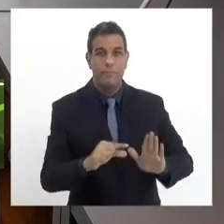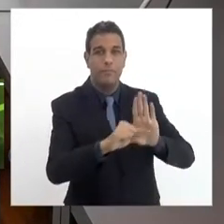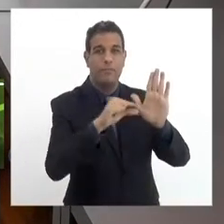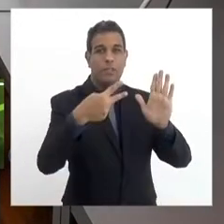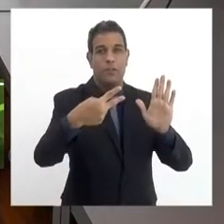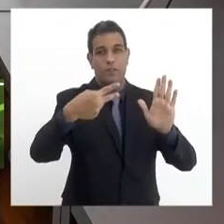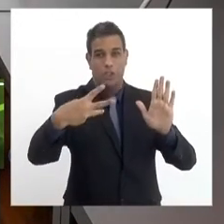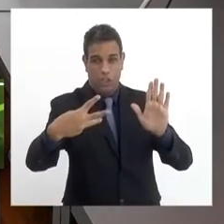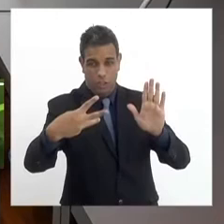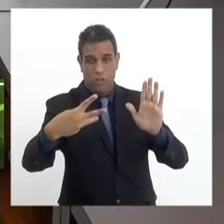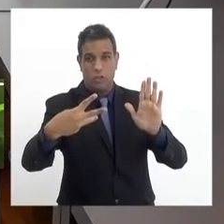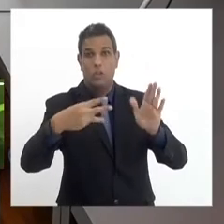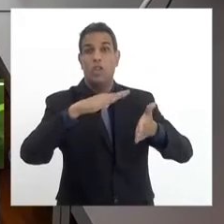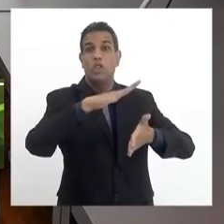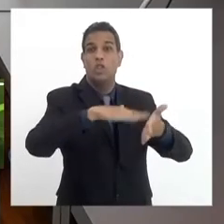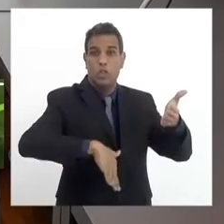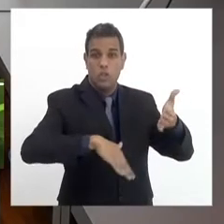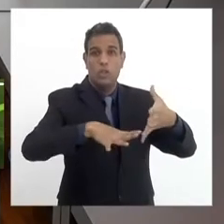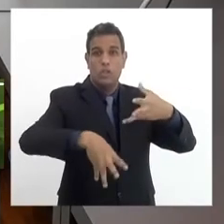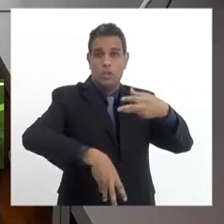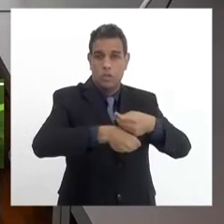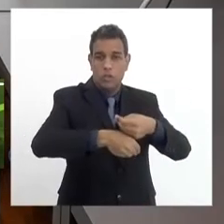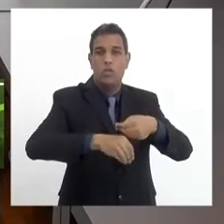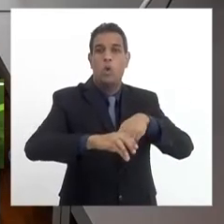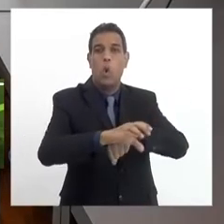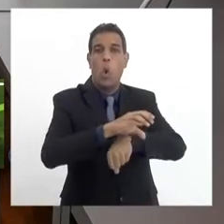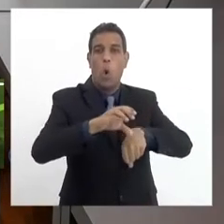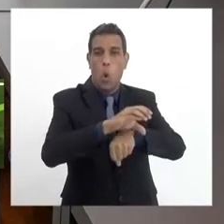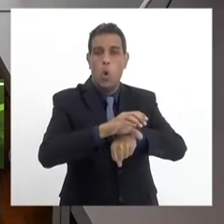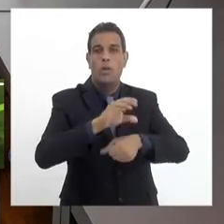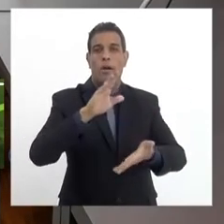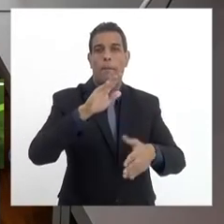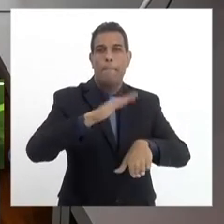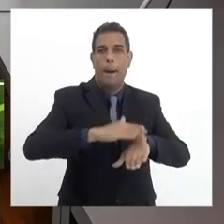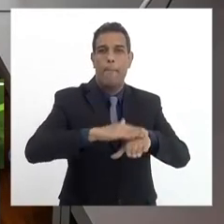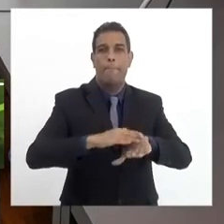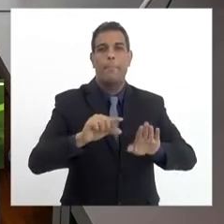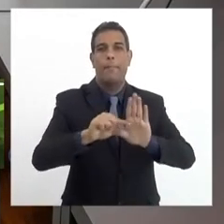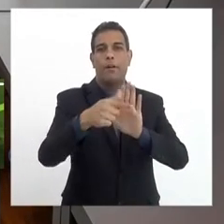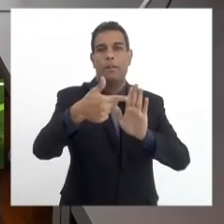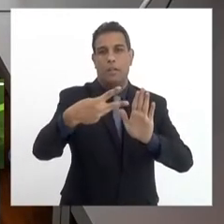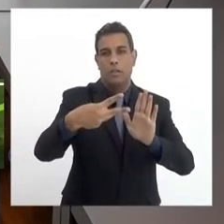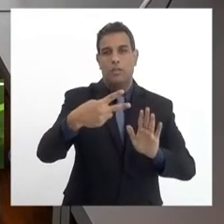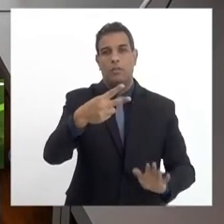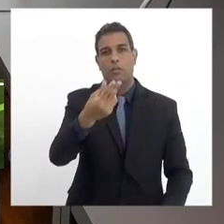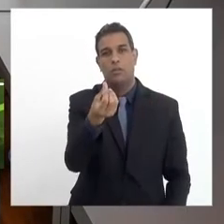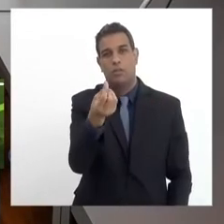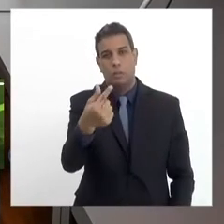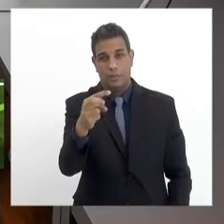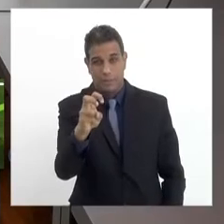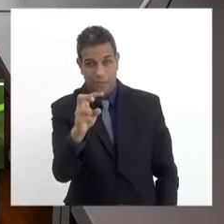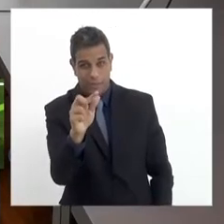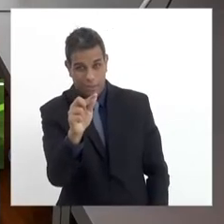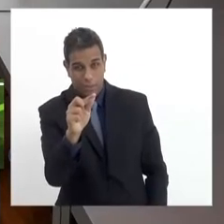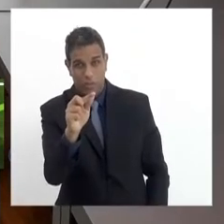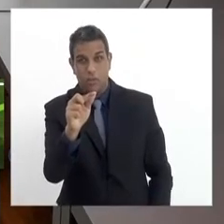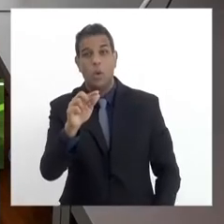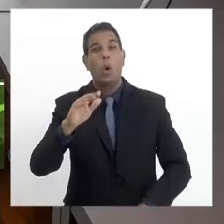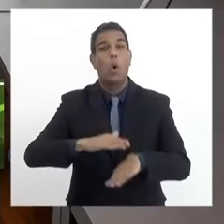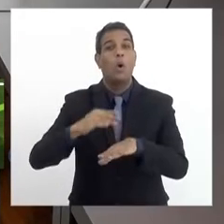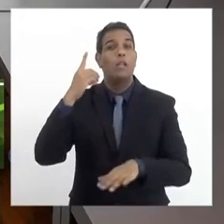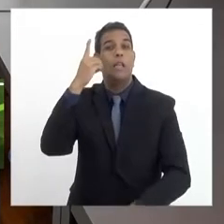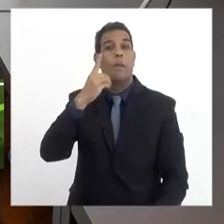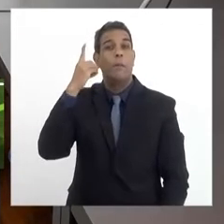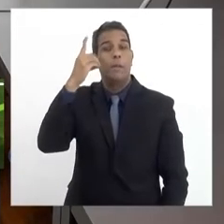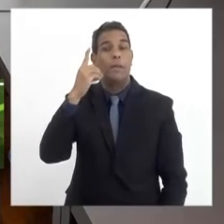23. Então, retirado de pauta 22 a pedido do autor. 23, projeto de lei 2774-2020, autoria da deputada Franciane